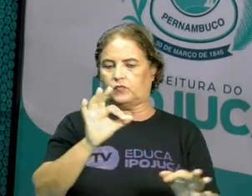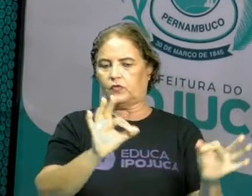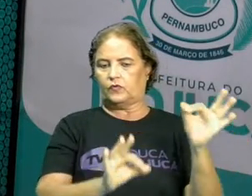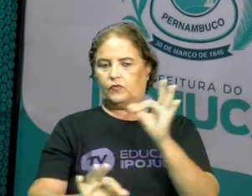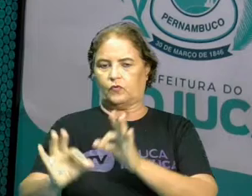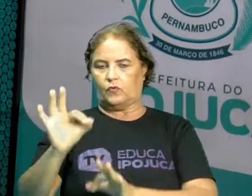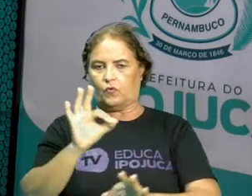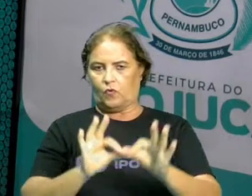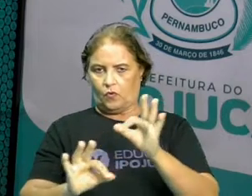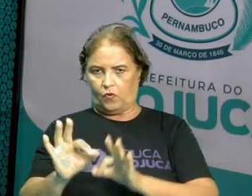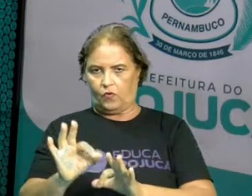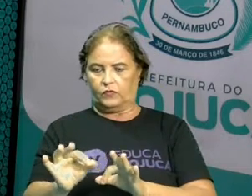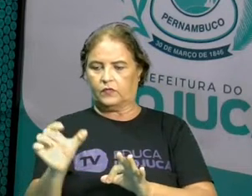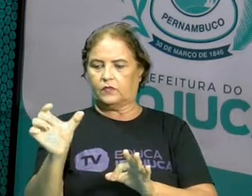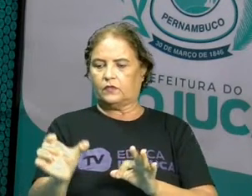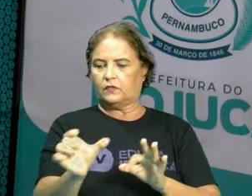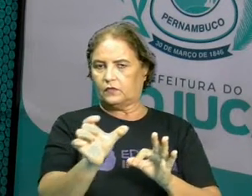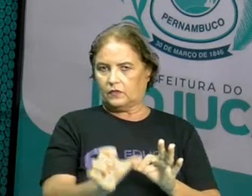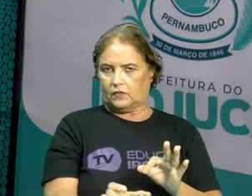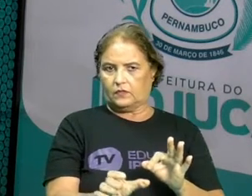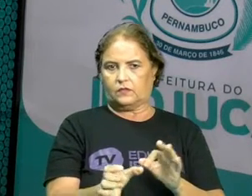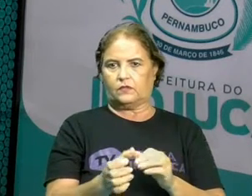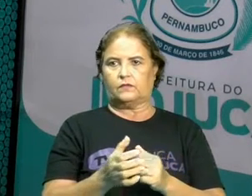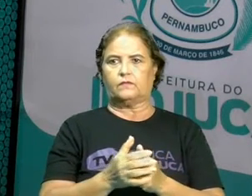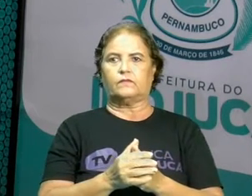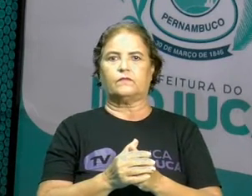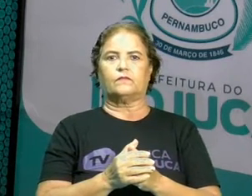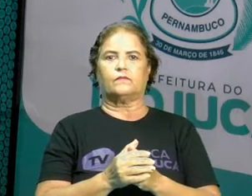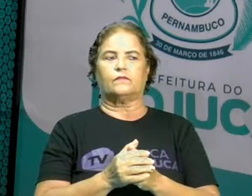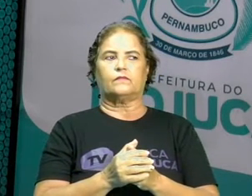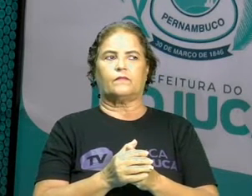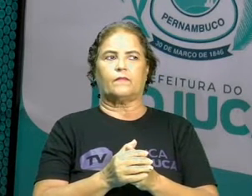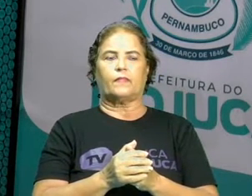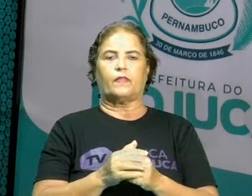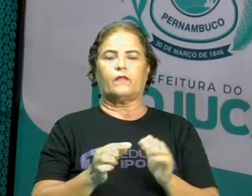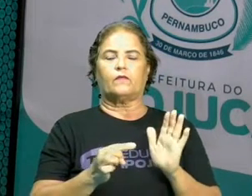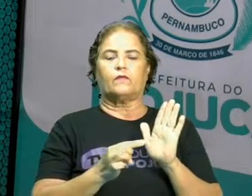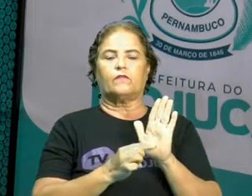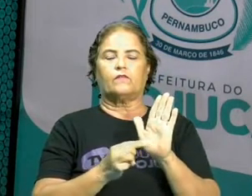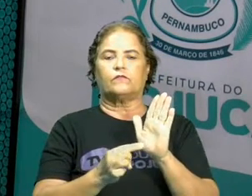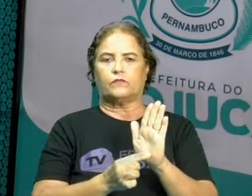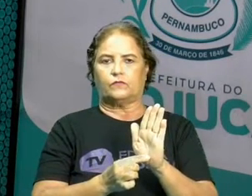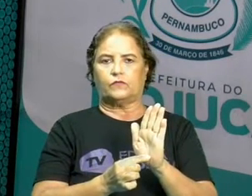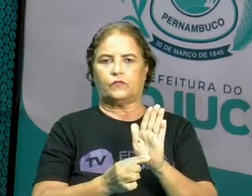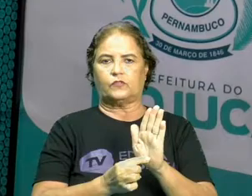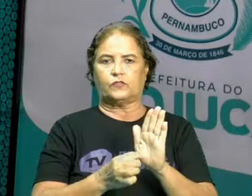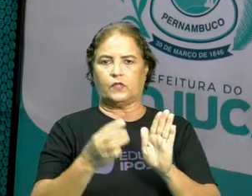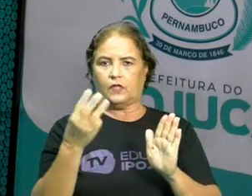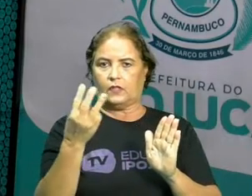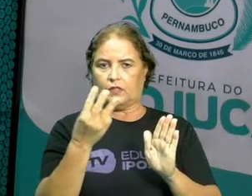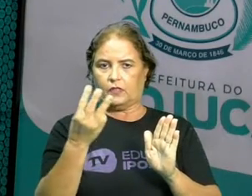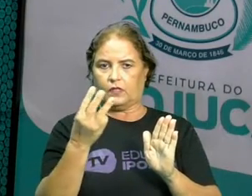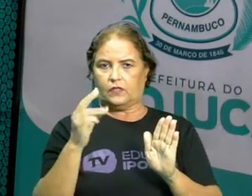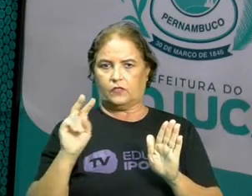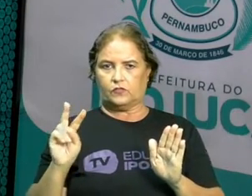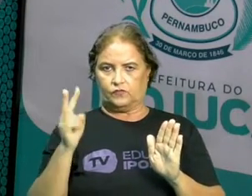algarismo, número, ordem e classe. Eu vou mostrar para vocês três